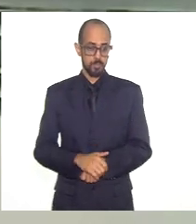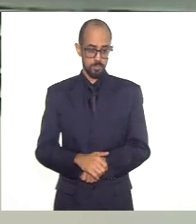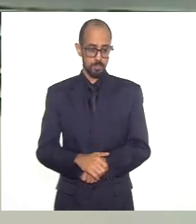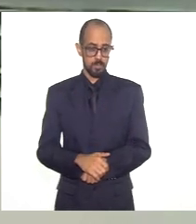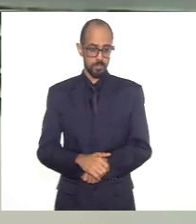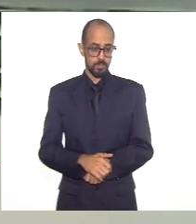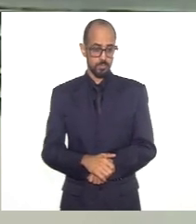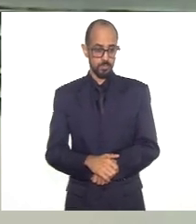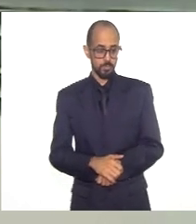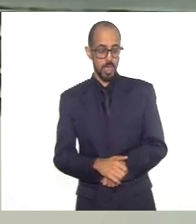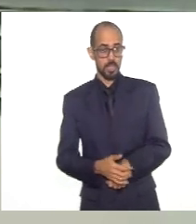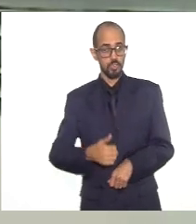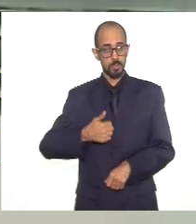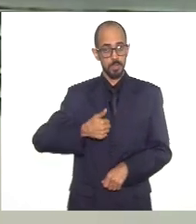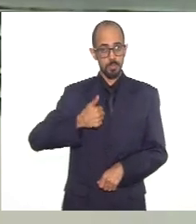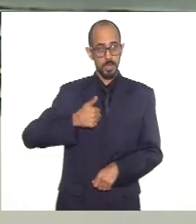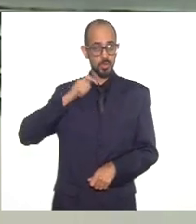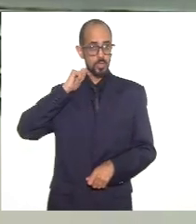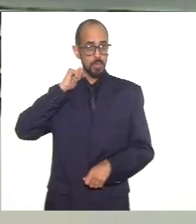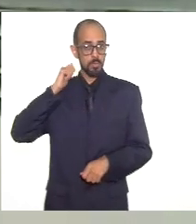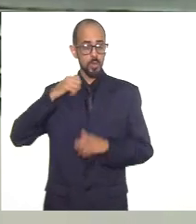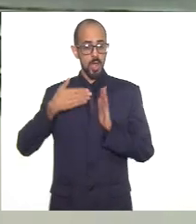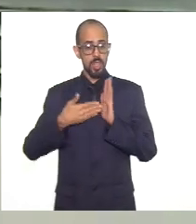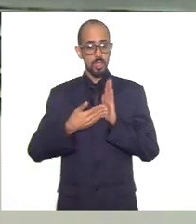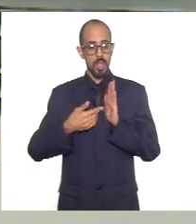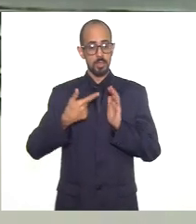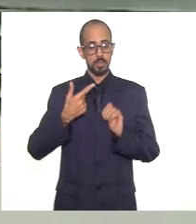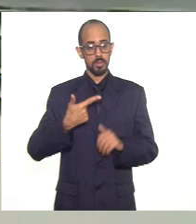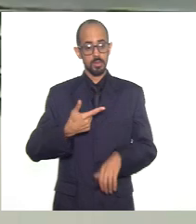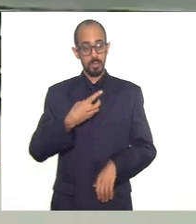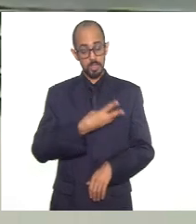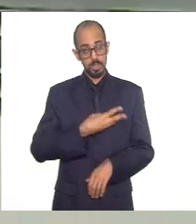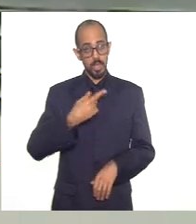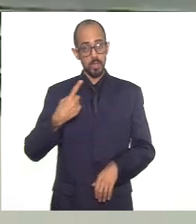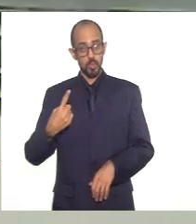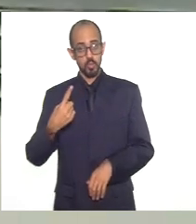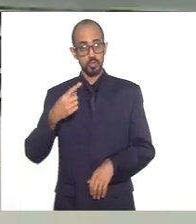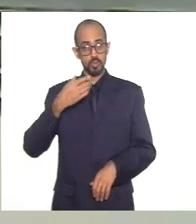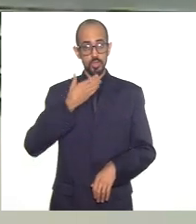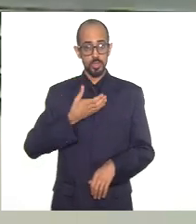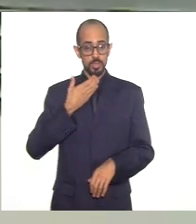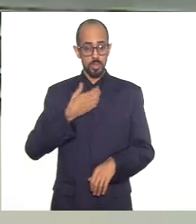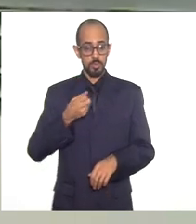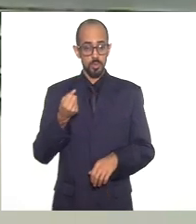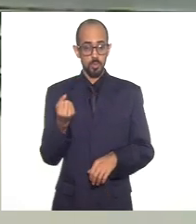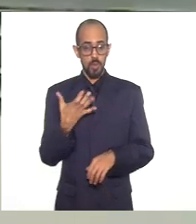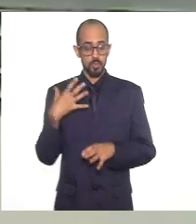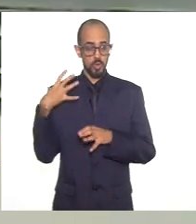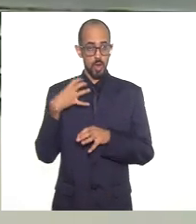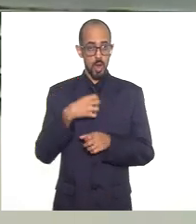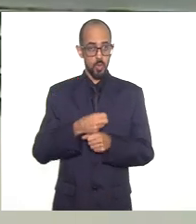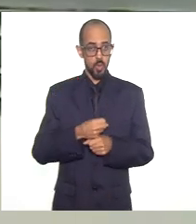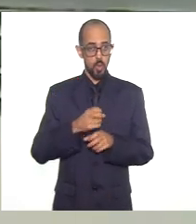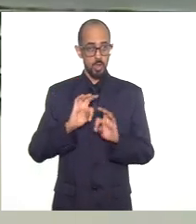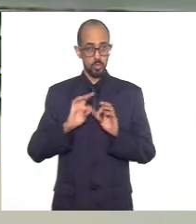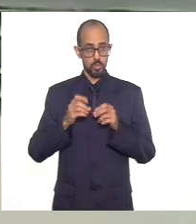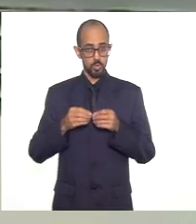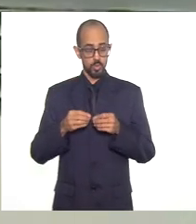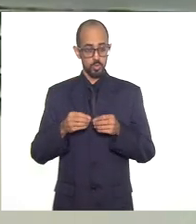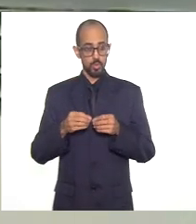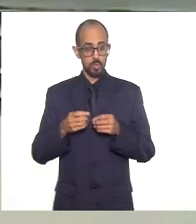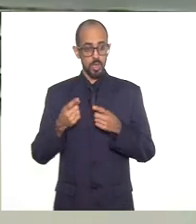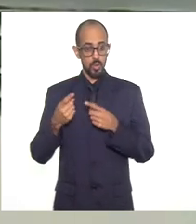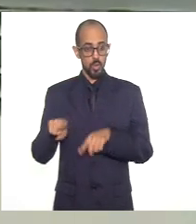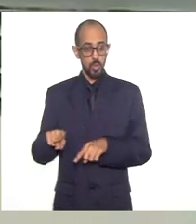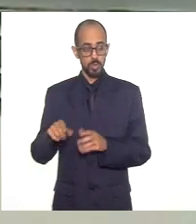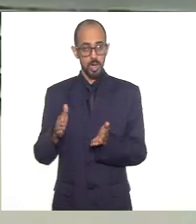Era de 1º de abril a 31 de dezembro, quando foi previsto recursos, tanto do Fundo Estadual de Combate à Pobreza, na